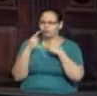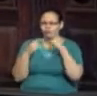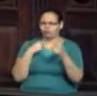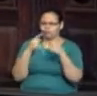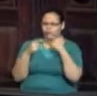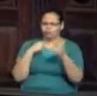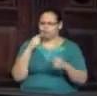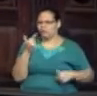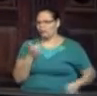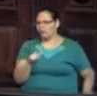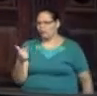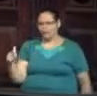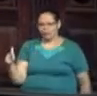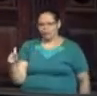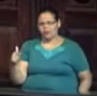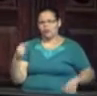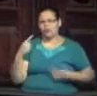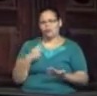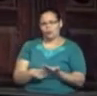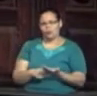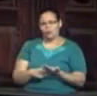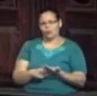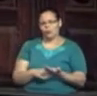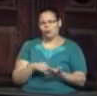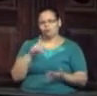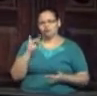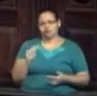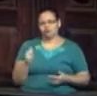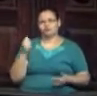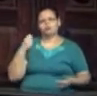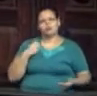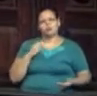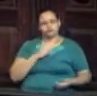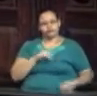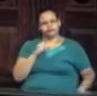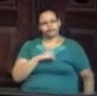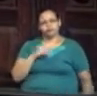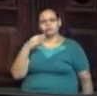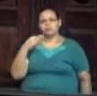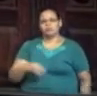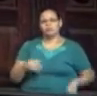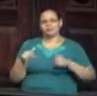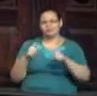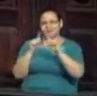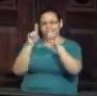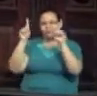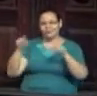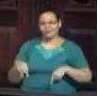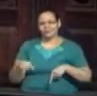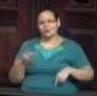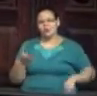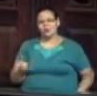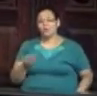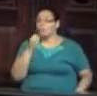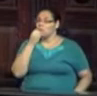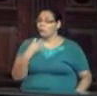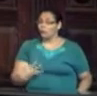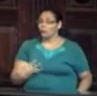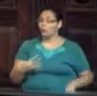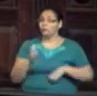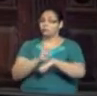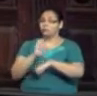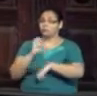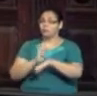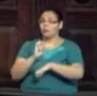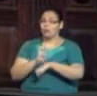que um acordo que coloque em dia o pagamento dos servidores é um acordo bom para o Estado,